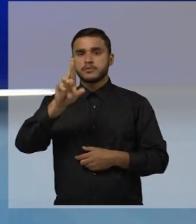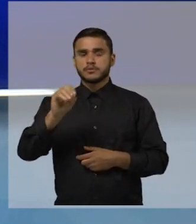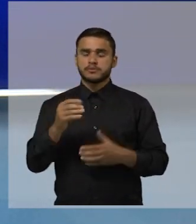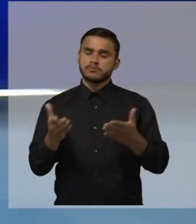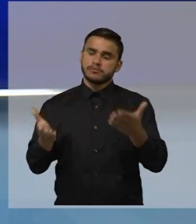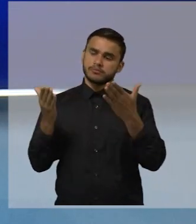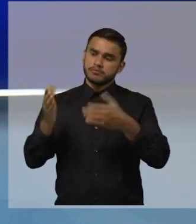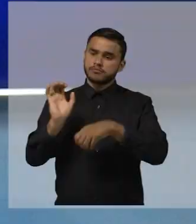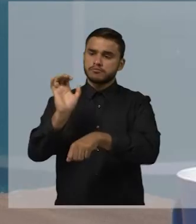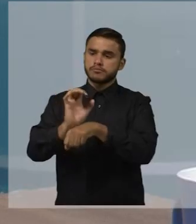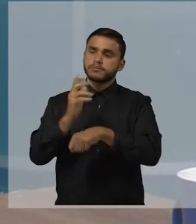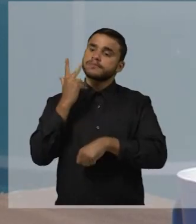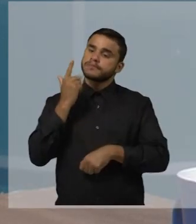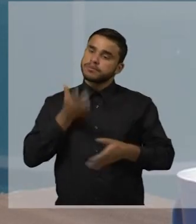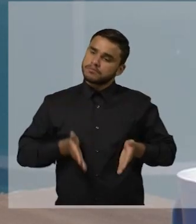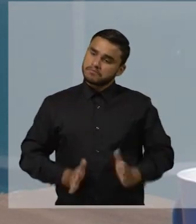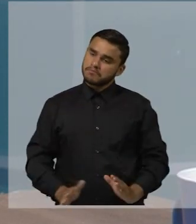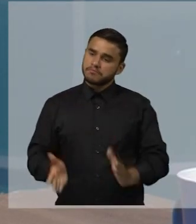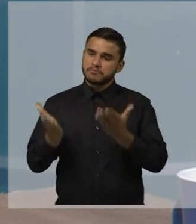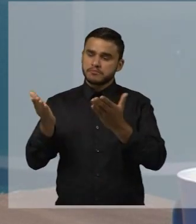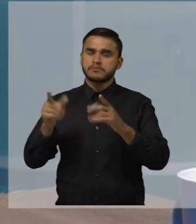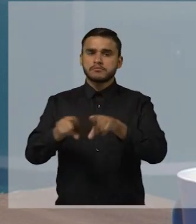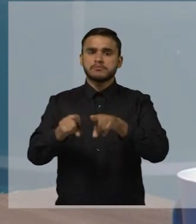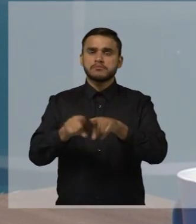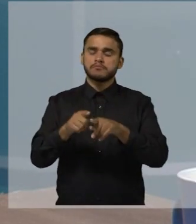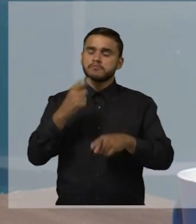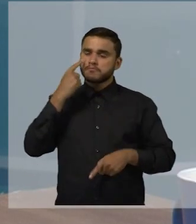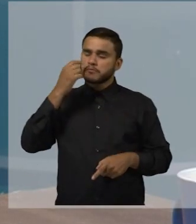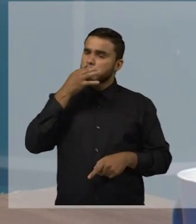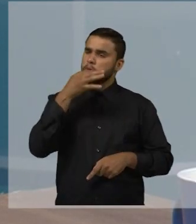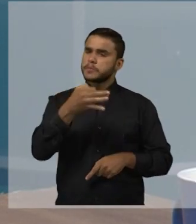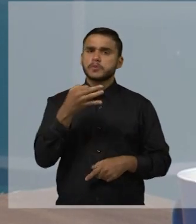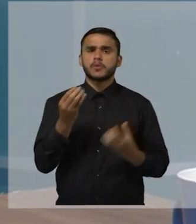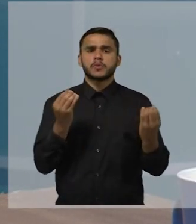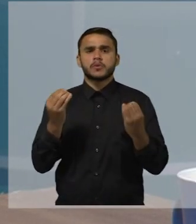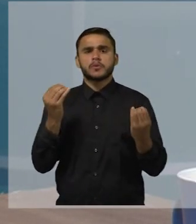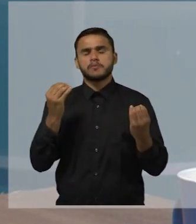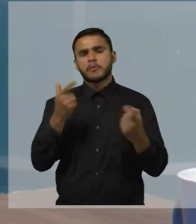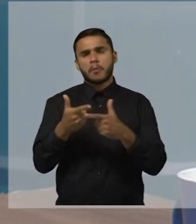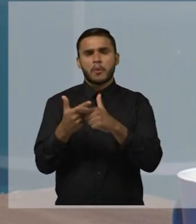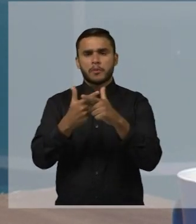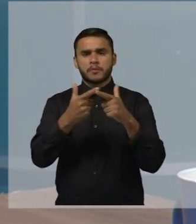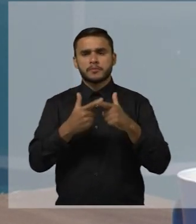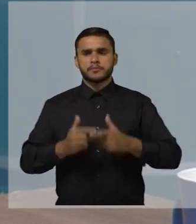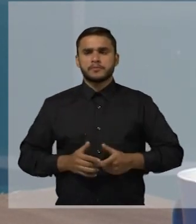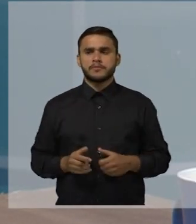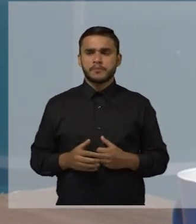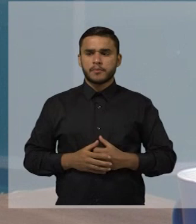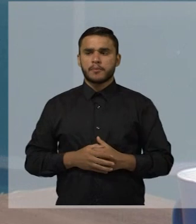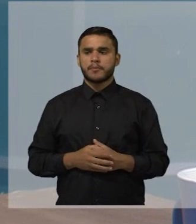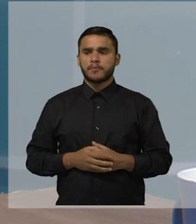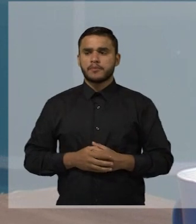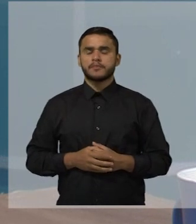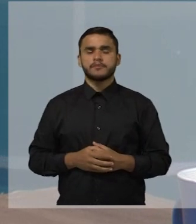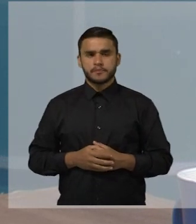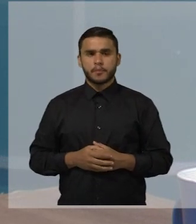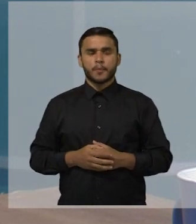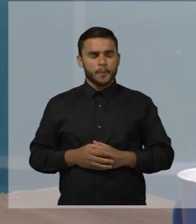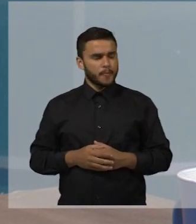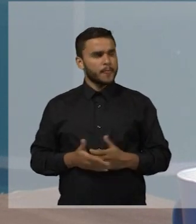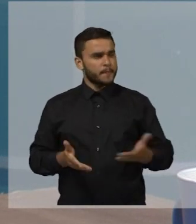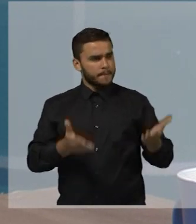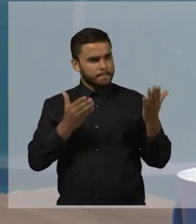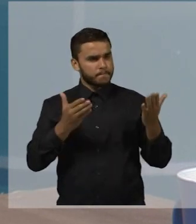Ceará e, sobretudo, para as ações que estão sendo encaminhadas de enfrentamento desse problema? De início, eu gostaria